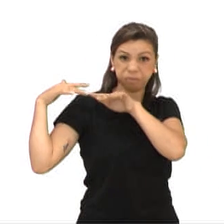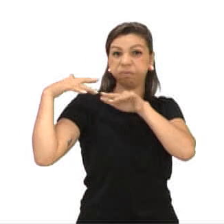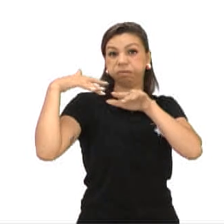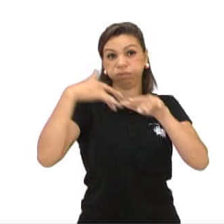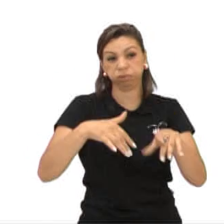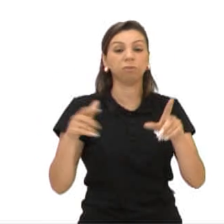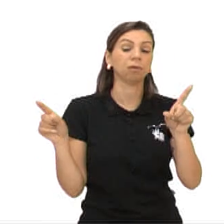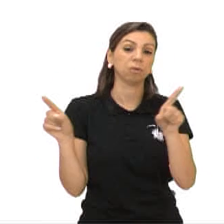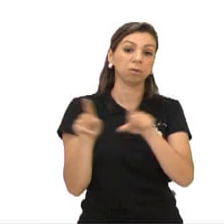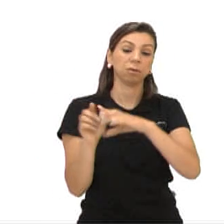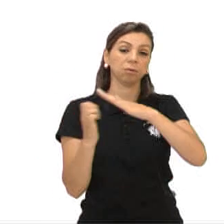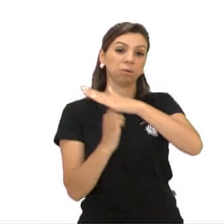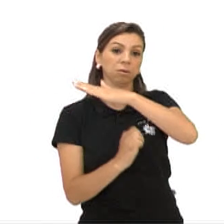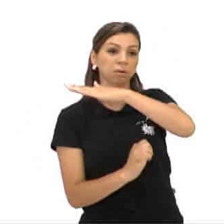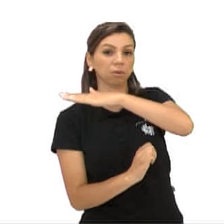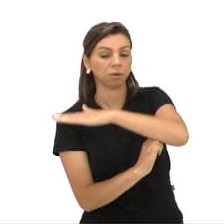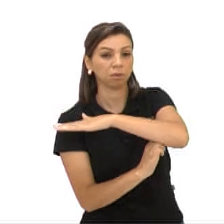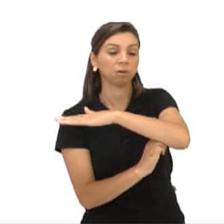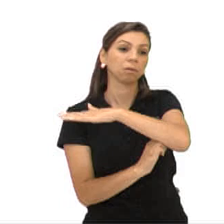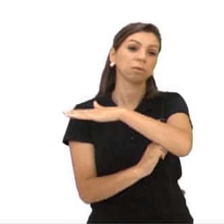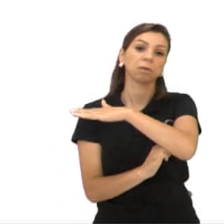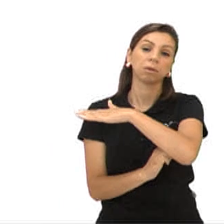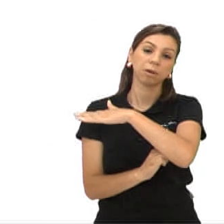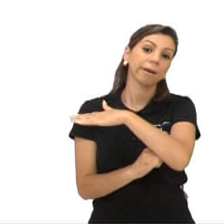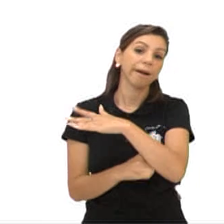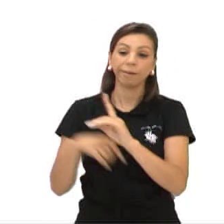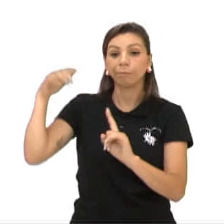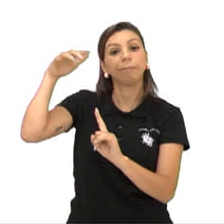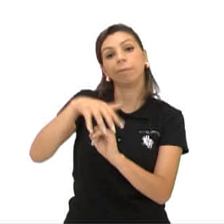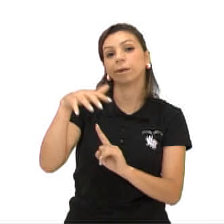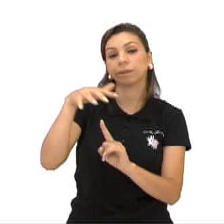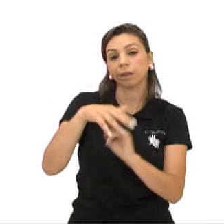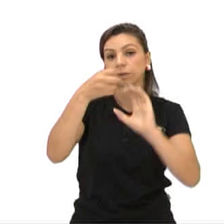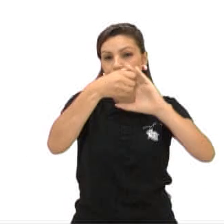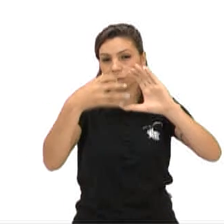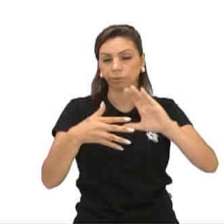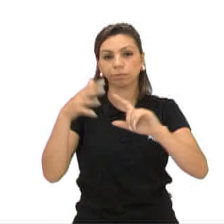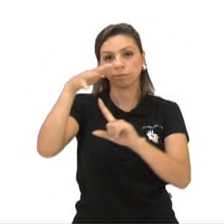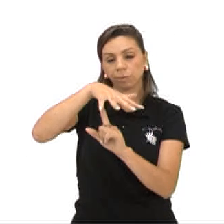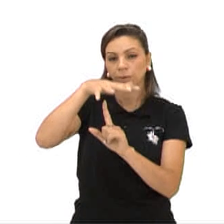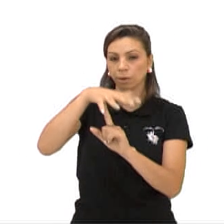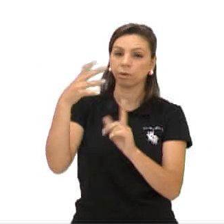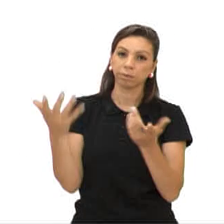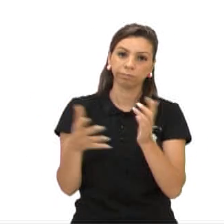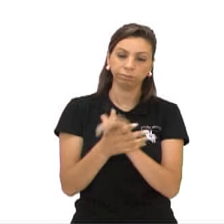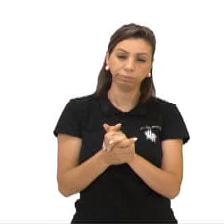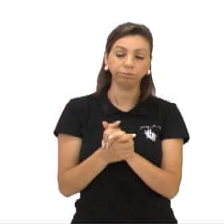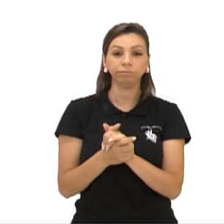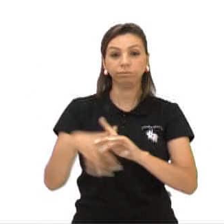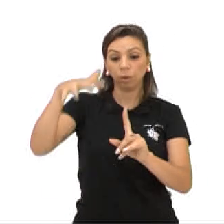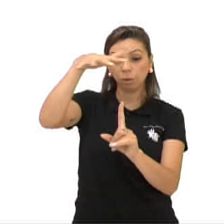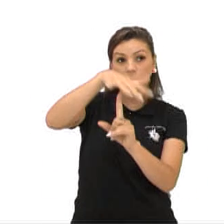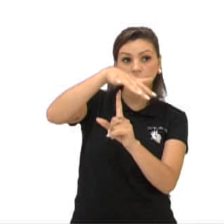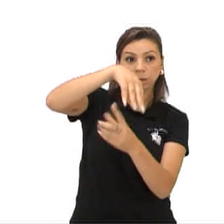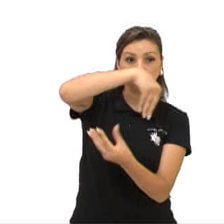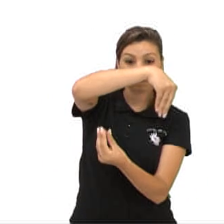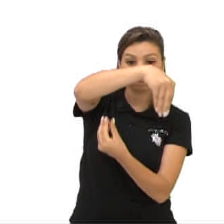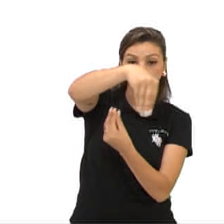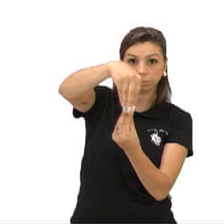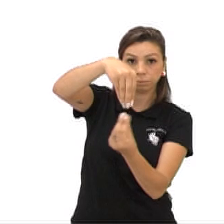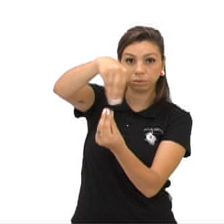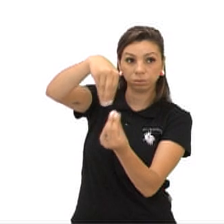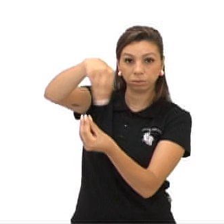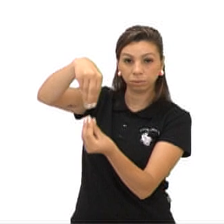intensa estruturou a cara do nosso Paraná, como sendo um estado extremamente miscigenado, como todo